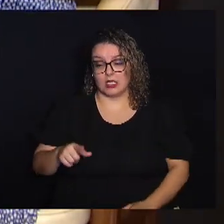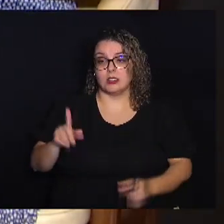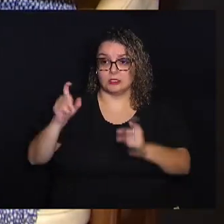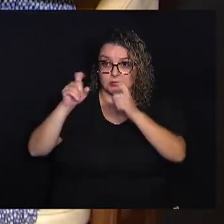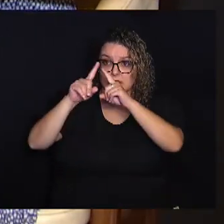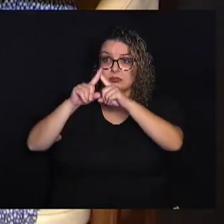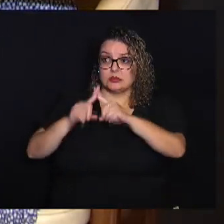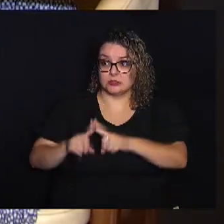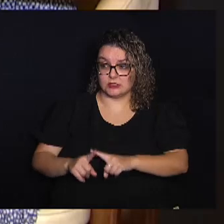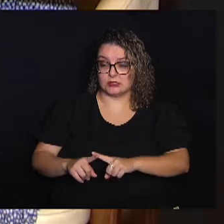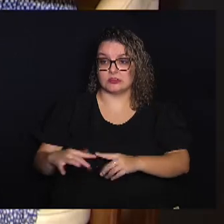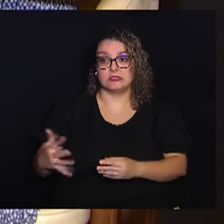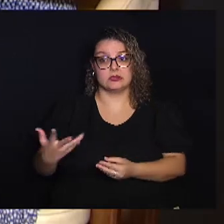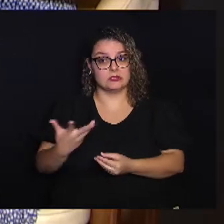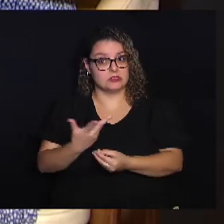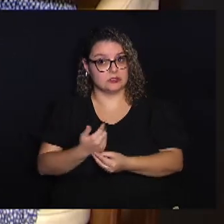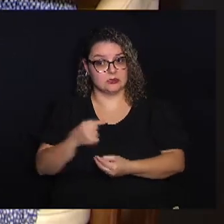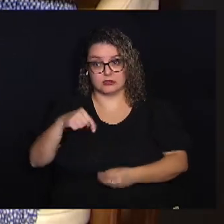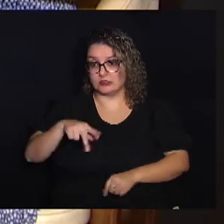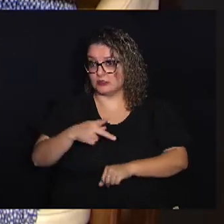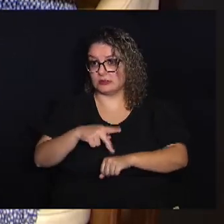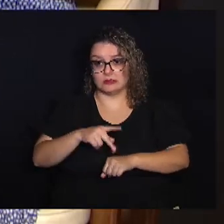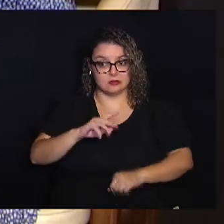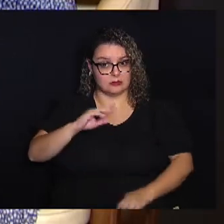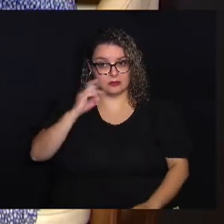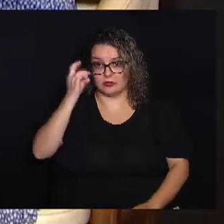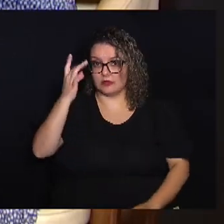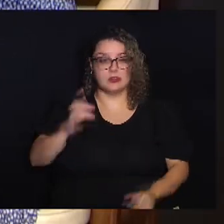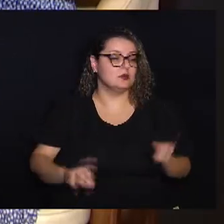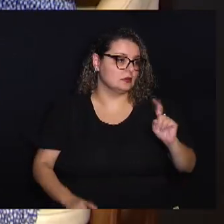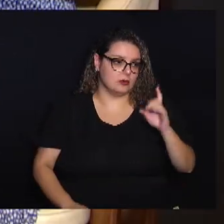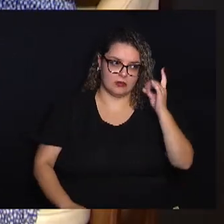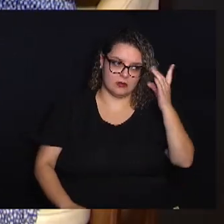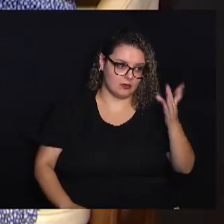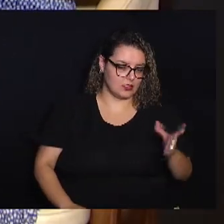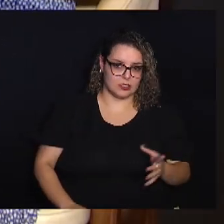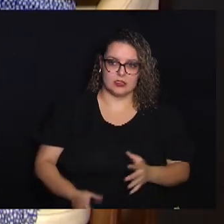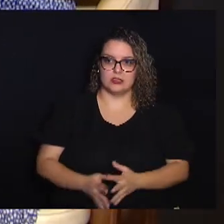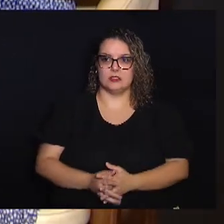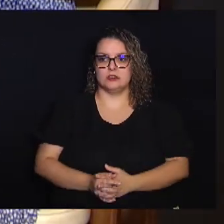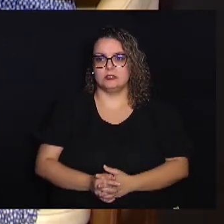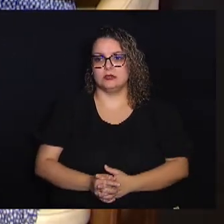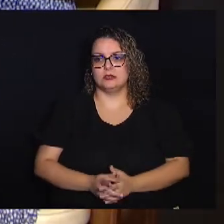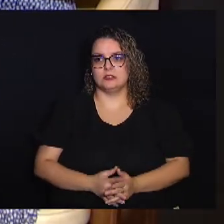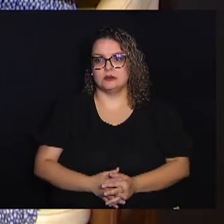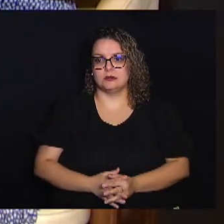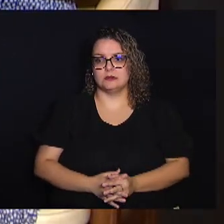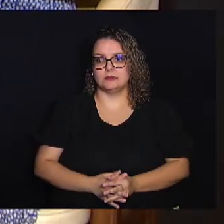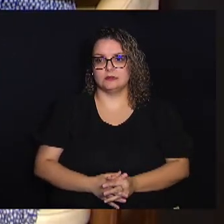porque ser artista nesse país não é fácil, não é uma tarefa fácil, né?